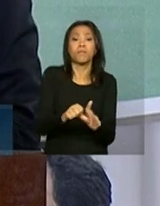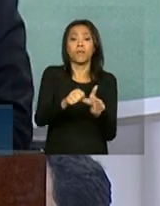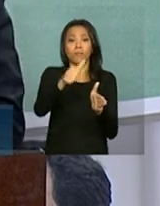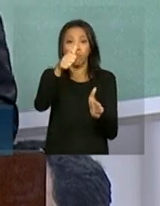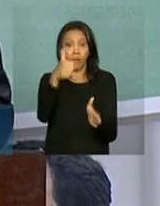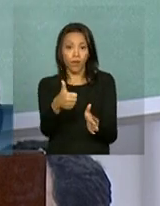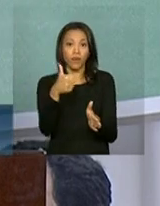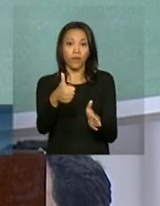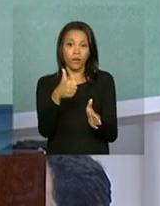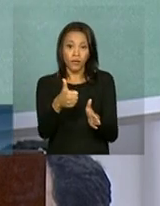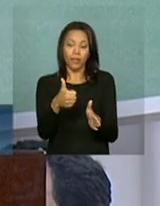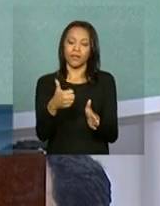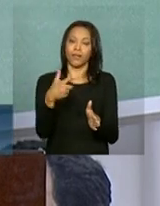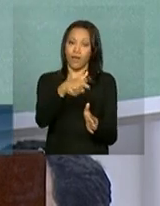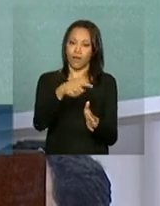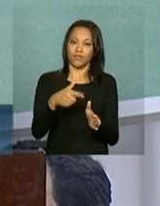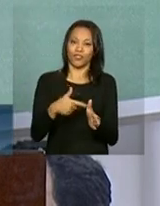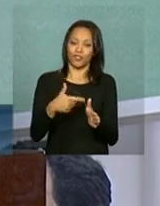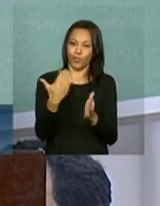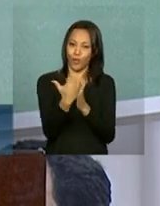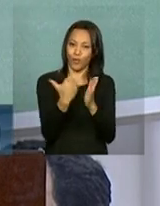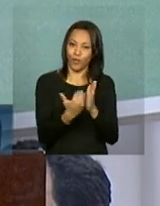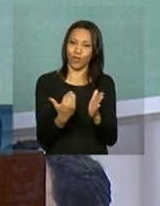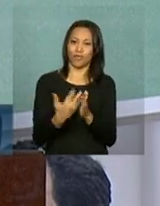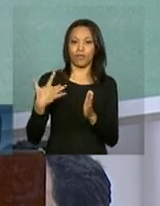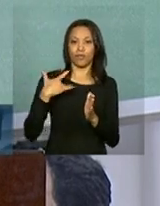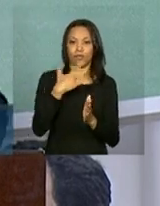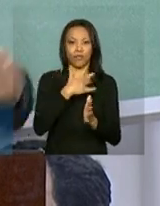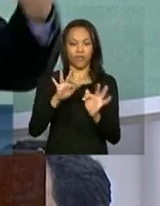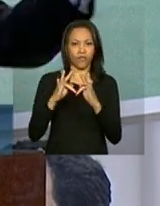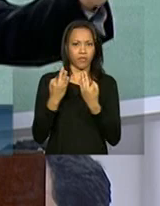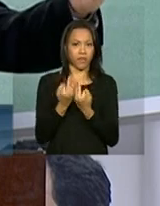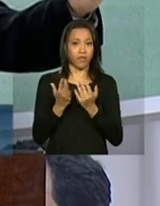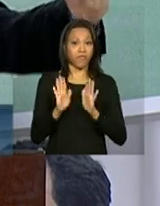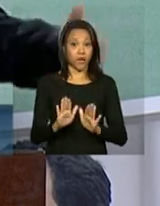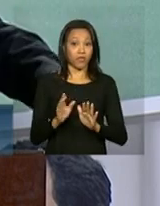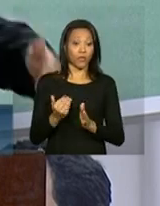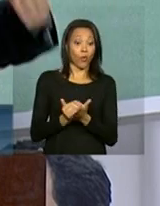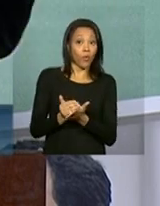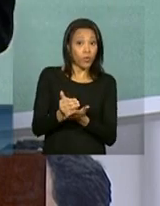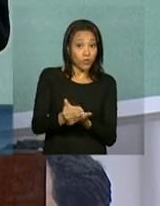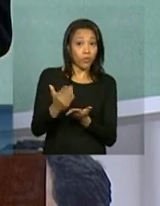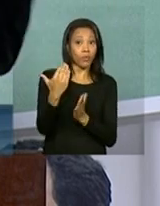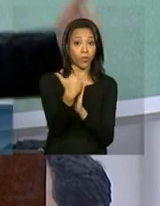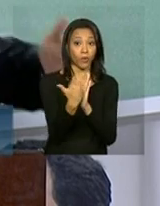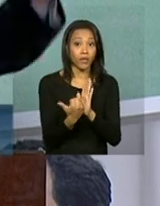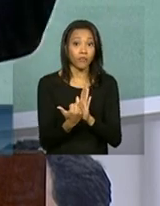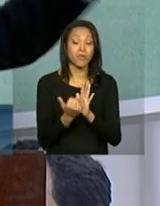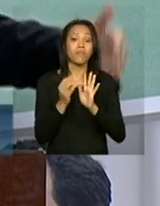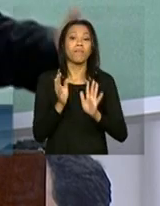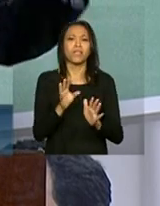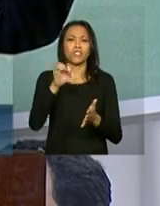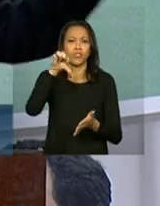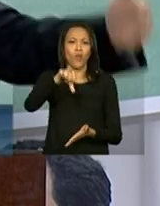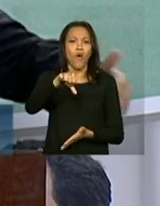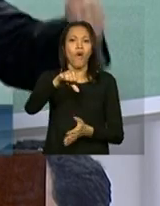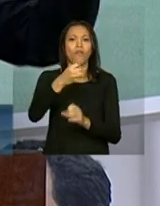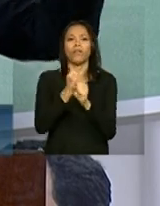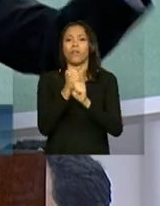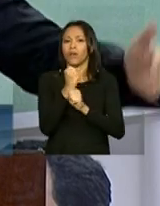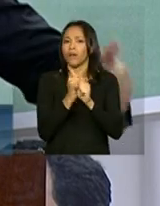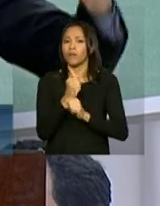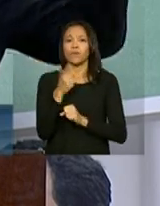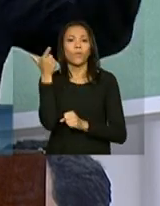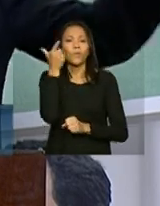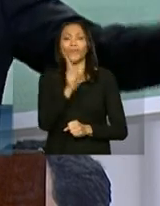no programa de saúde da família da cidade de Salvador, Amaury Teixeira. Só que começou o programa, mas nesses 9 anos não conseguiam